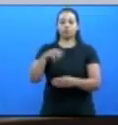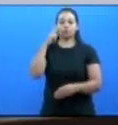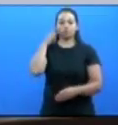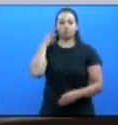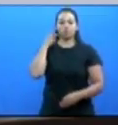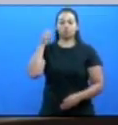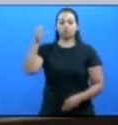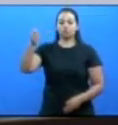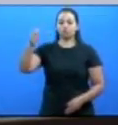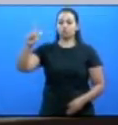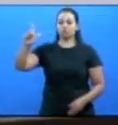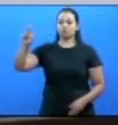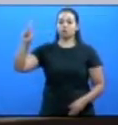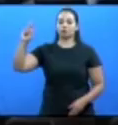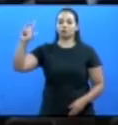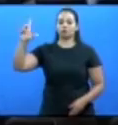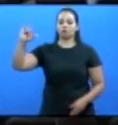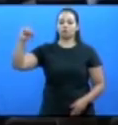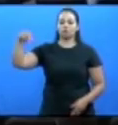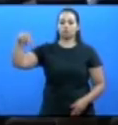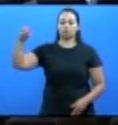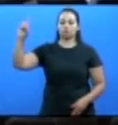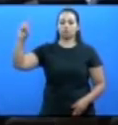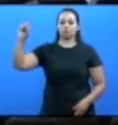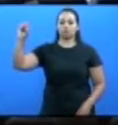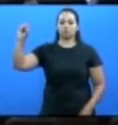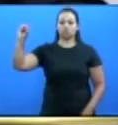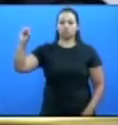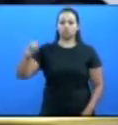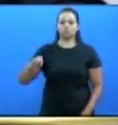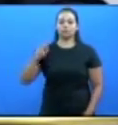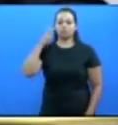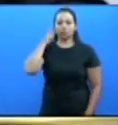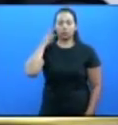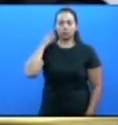vereador Arlindo Araújo. Vereadores, Tiesa.